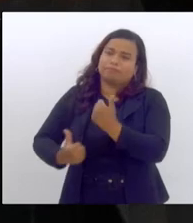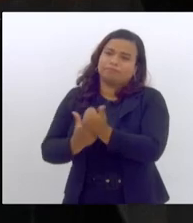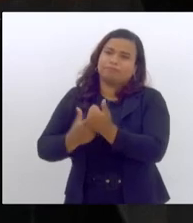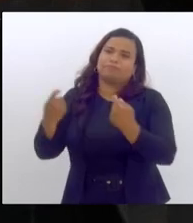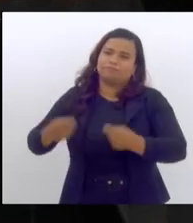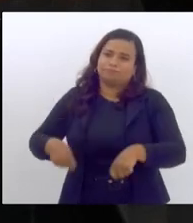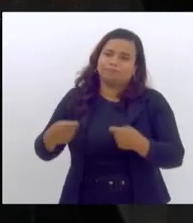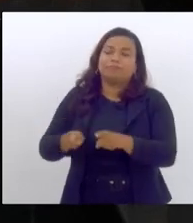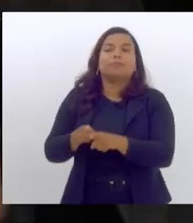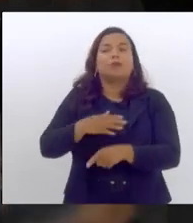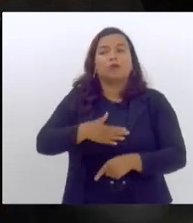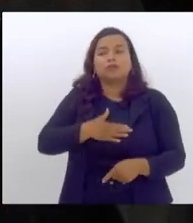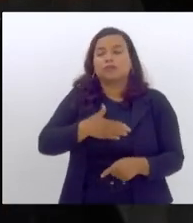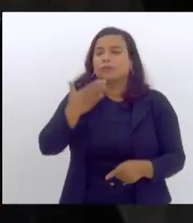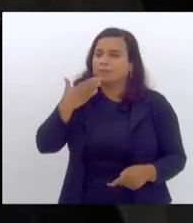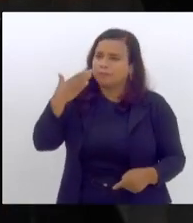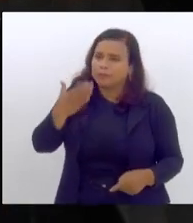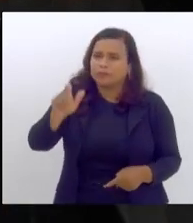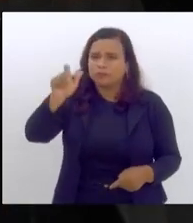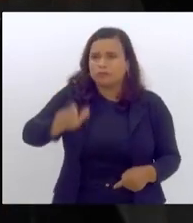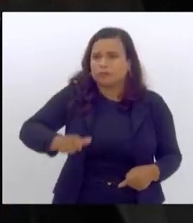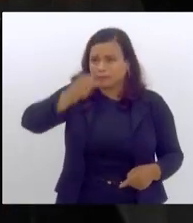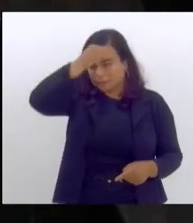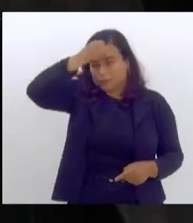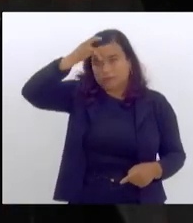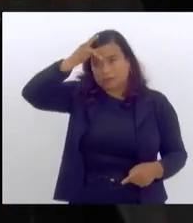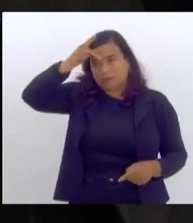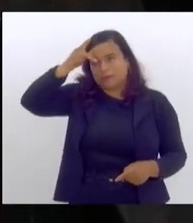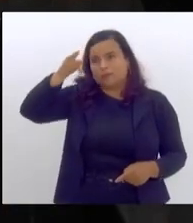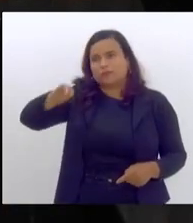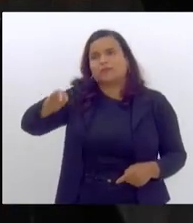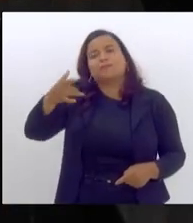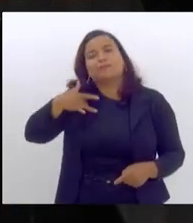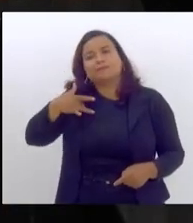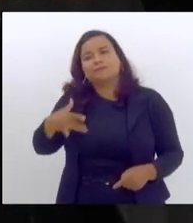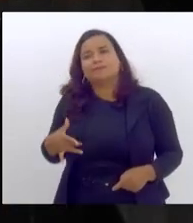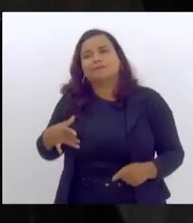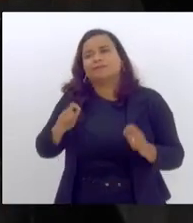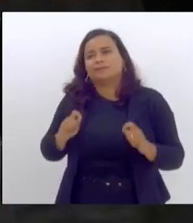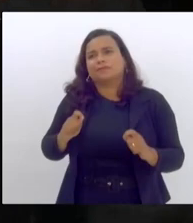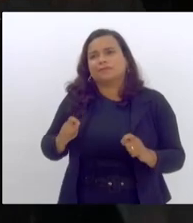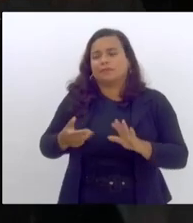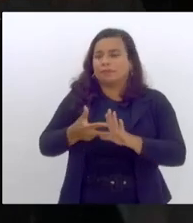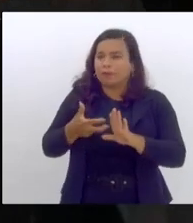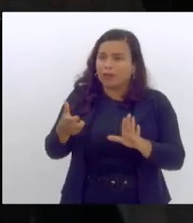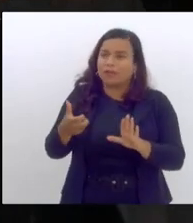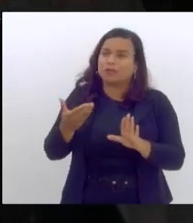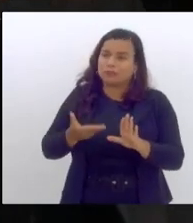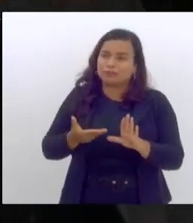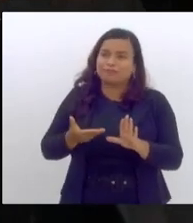Gostaria de pedir ao prefeito lamentar o seu veto e